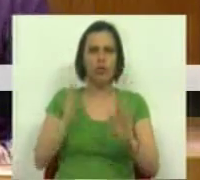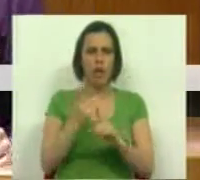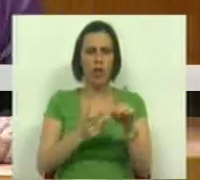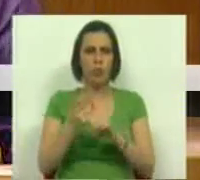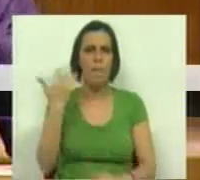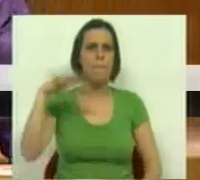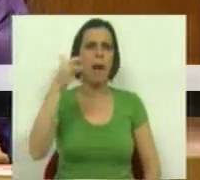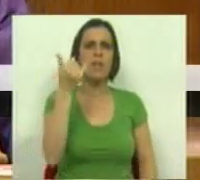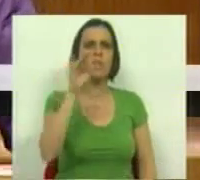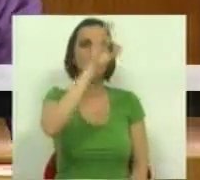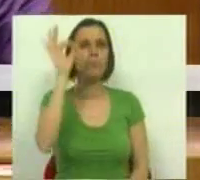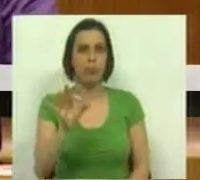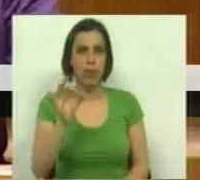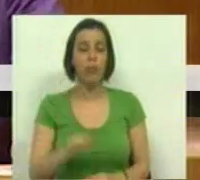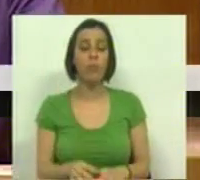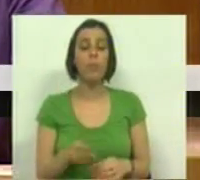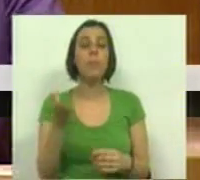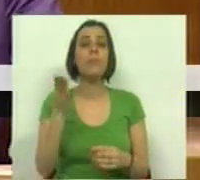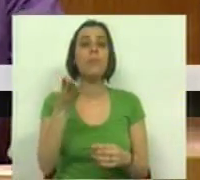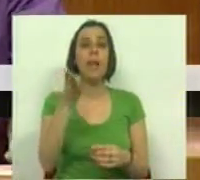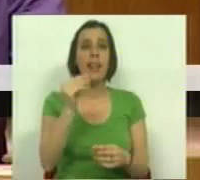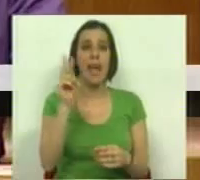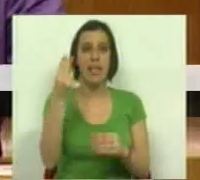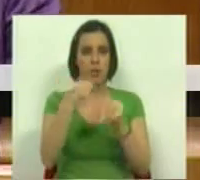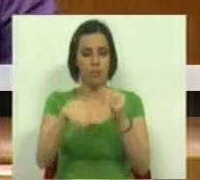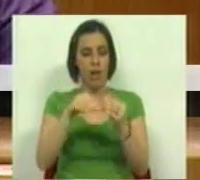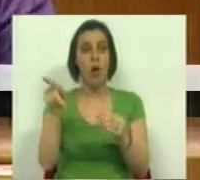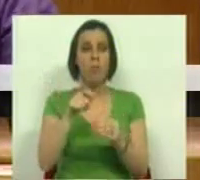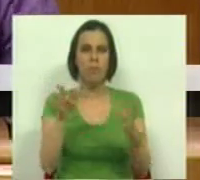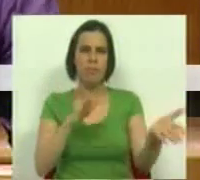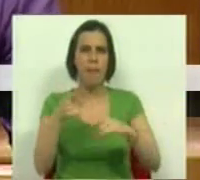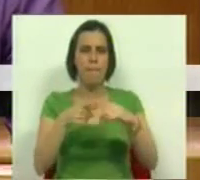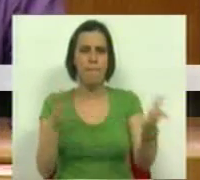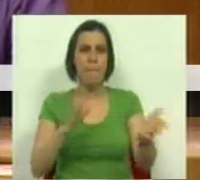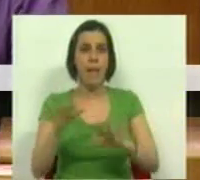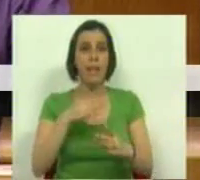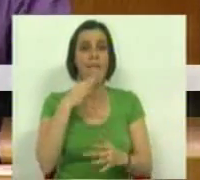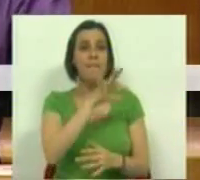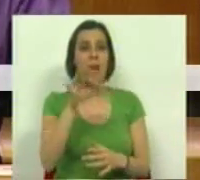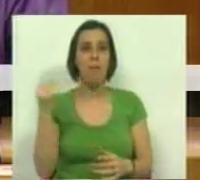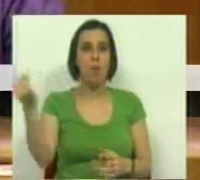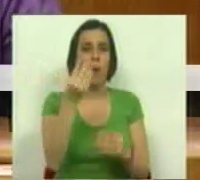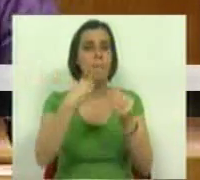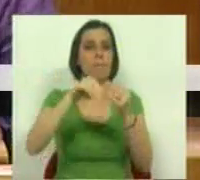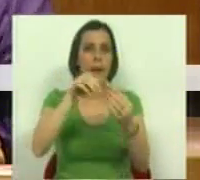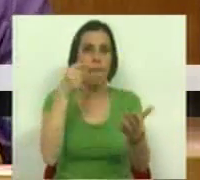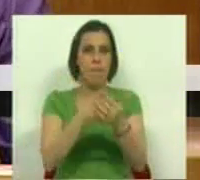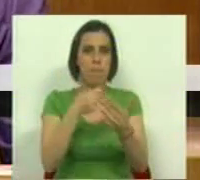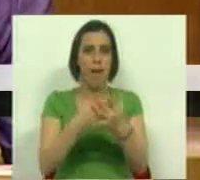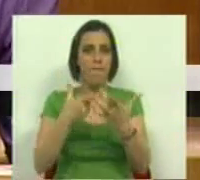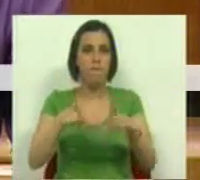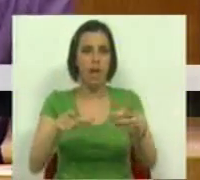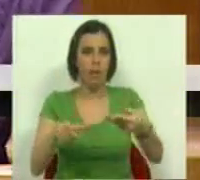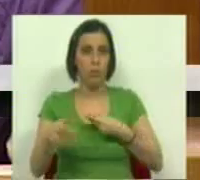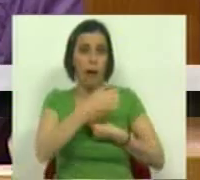de 20%. São mais 10 euros por mês, em média, que cada família vai pagar a mais na fatura